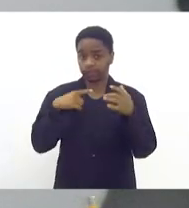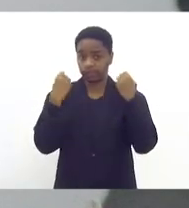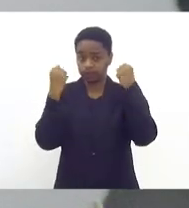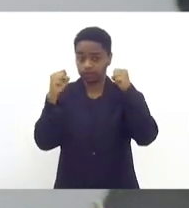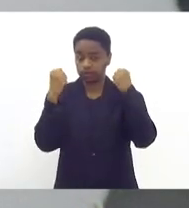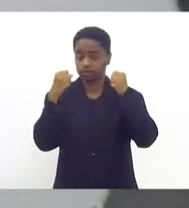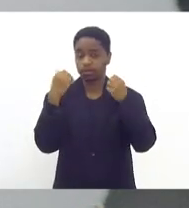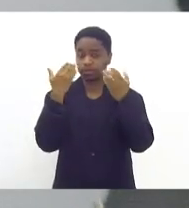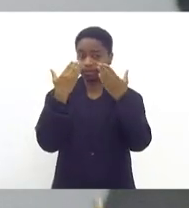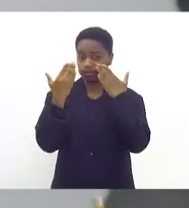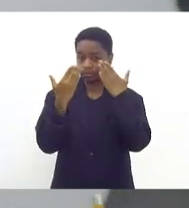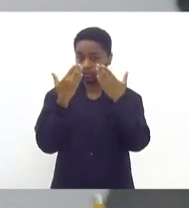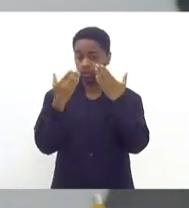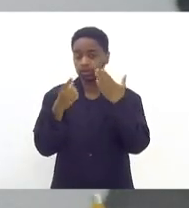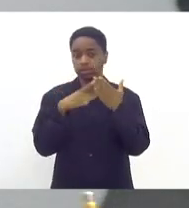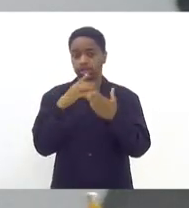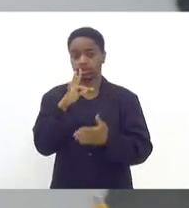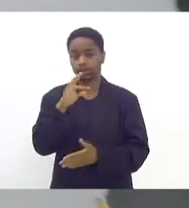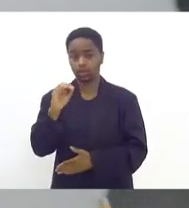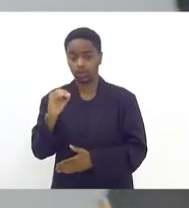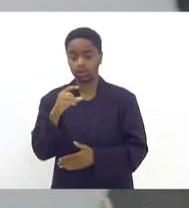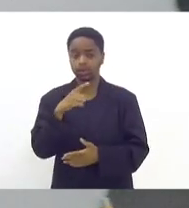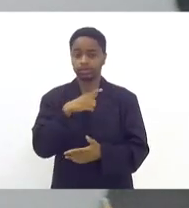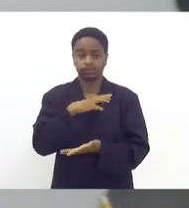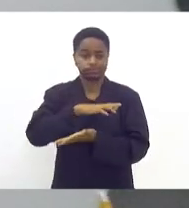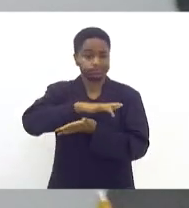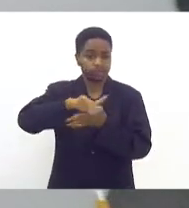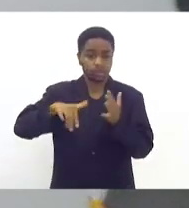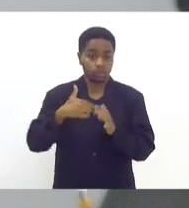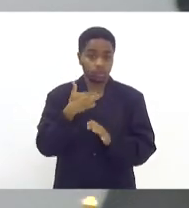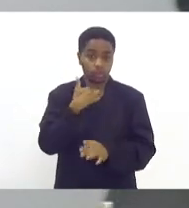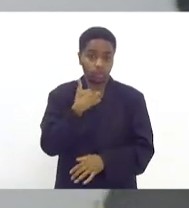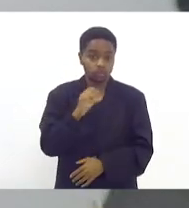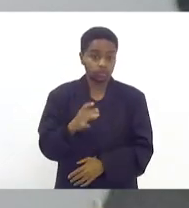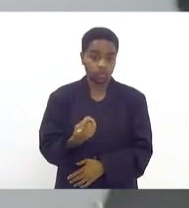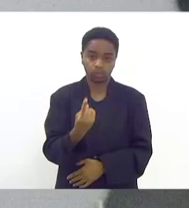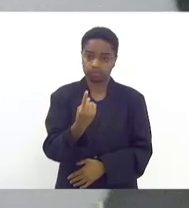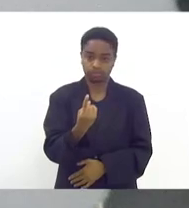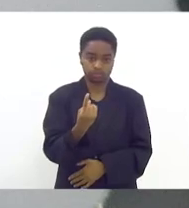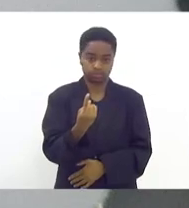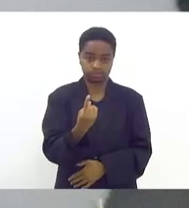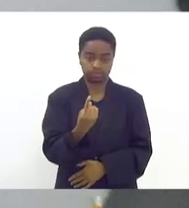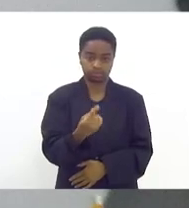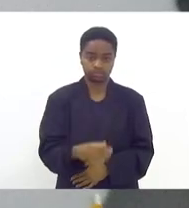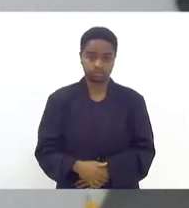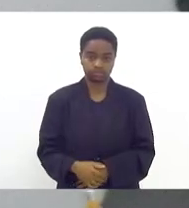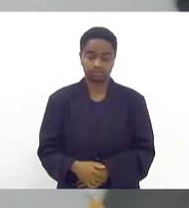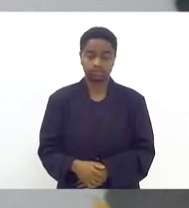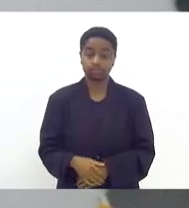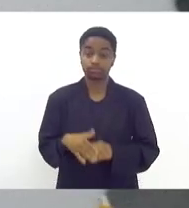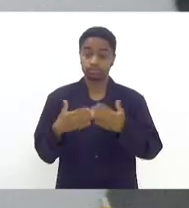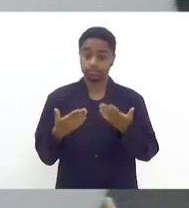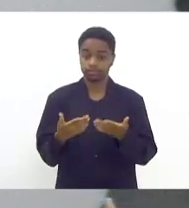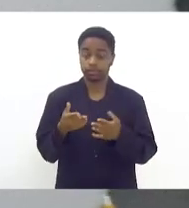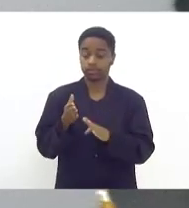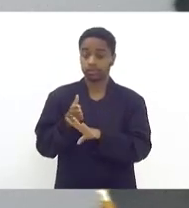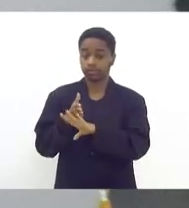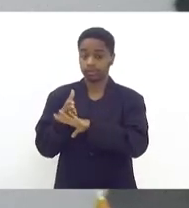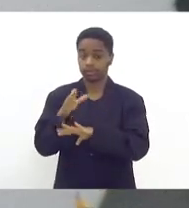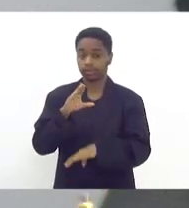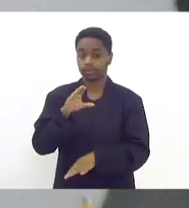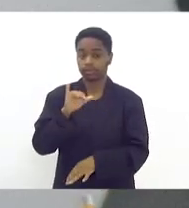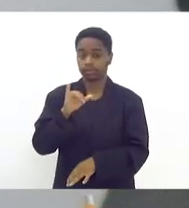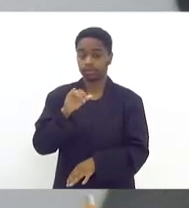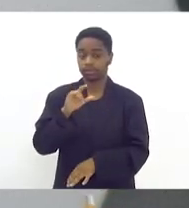psicólogo é o é o terapeuta ocupacional não pode ser só uma coisa né então ele tá lá na clínica Sendo